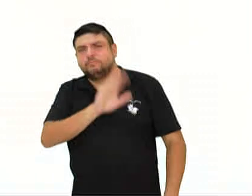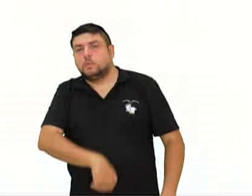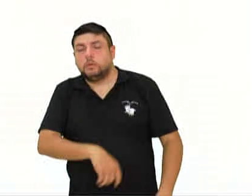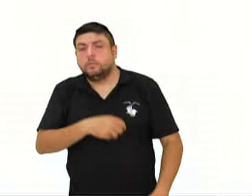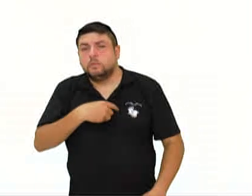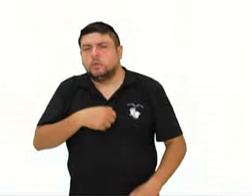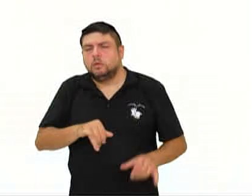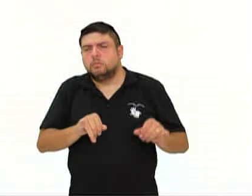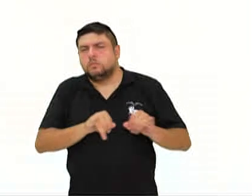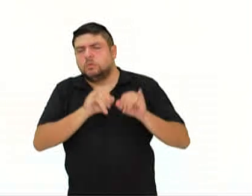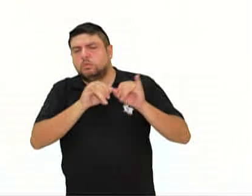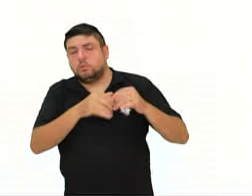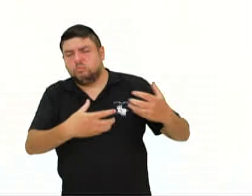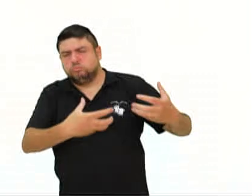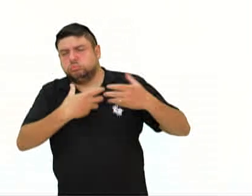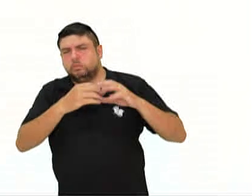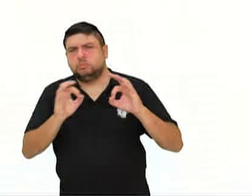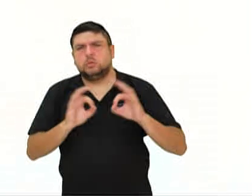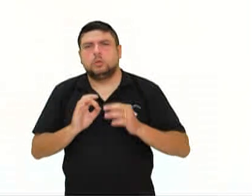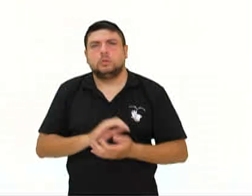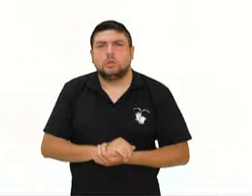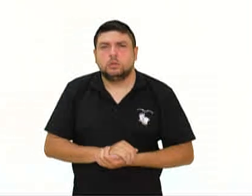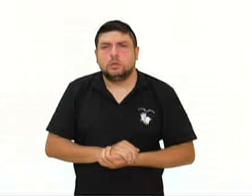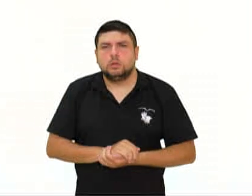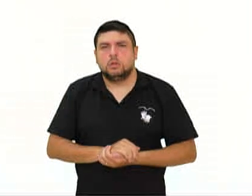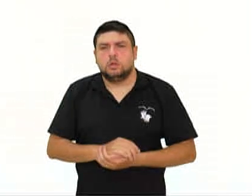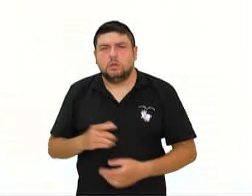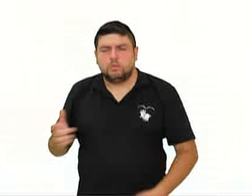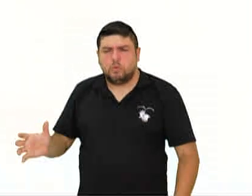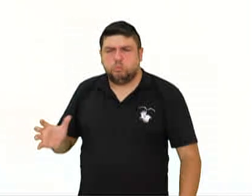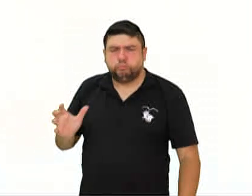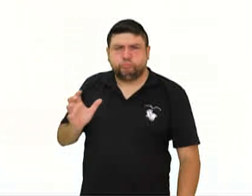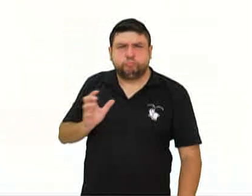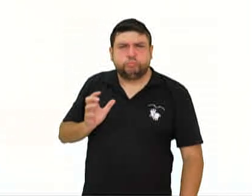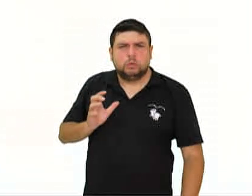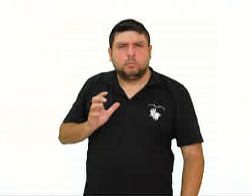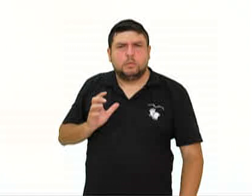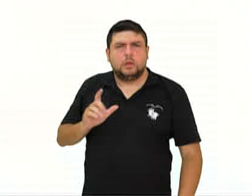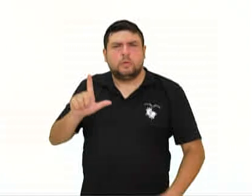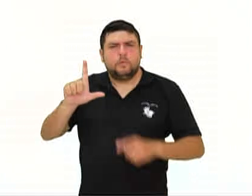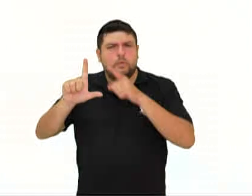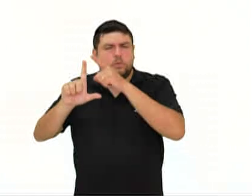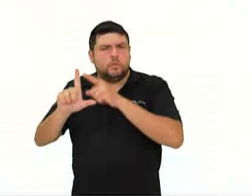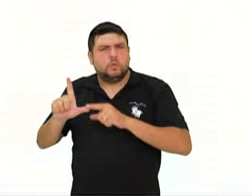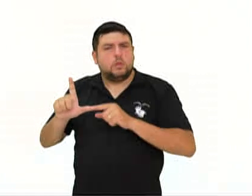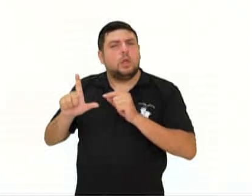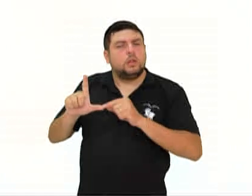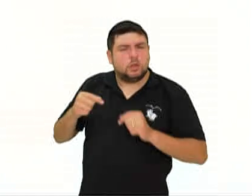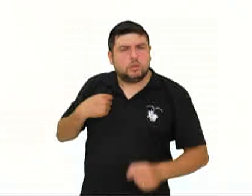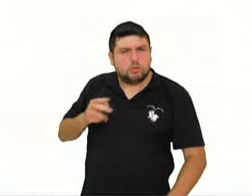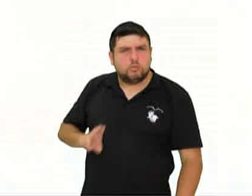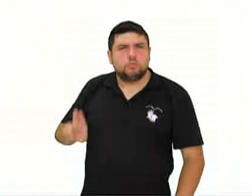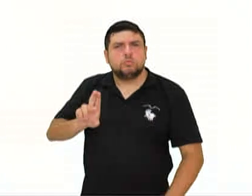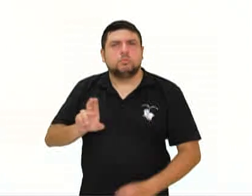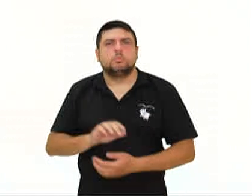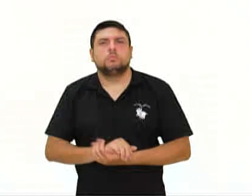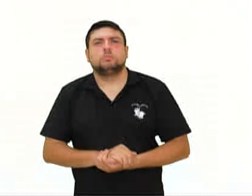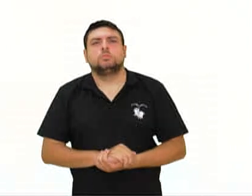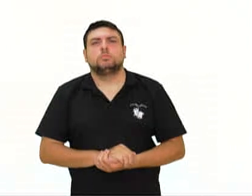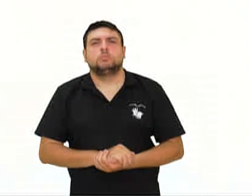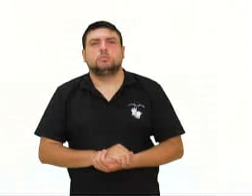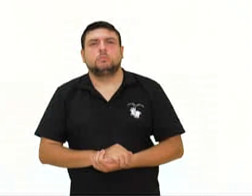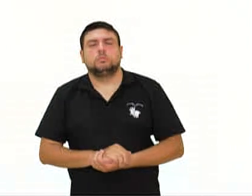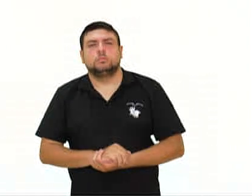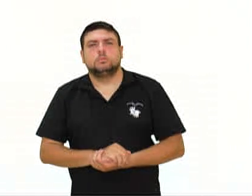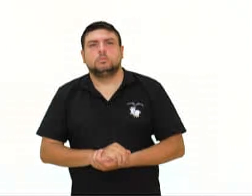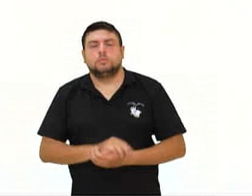nem impressiona mais o público. A chave milagrosa da fortuna, uma chave Allen. Jogo com ela. Nessa primeira parte do fragmento